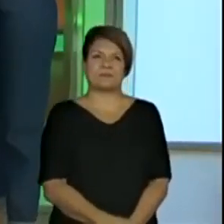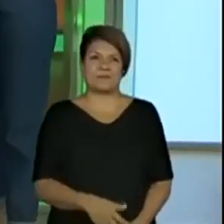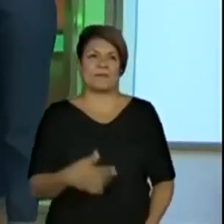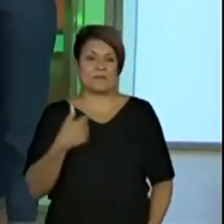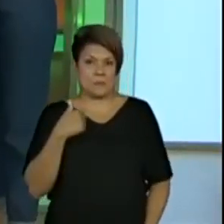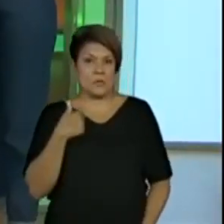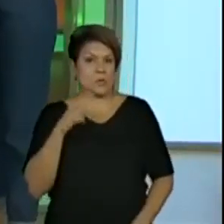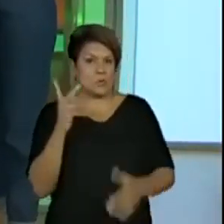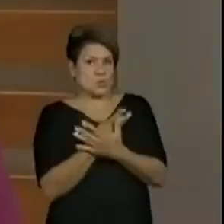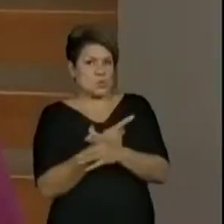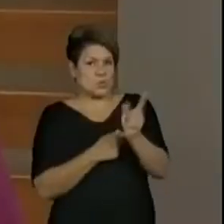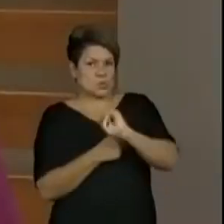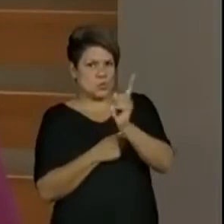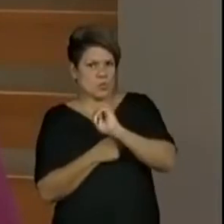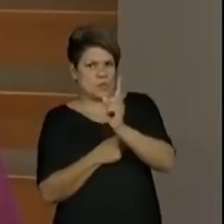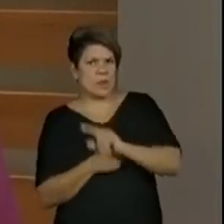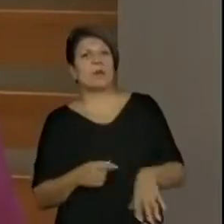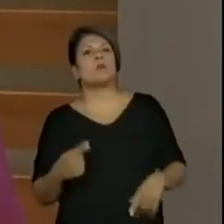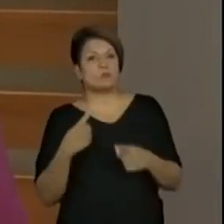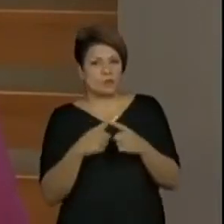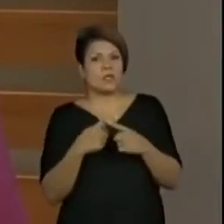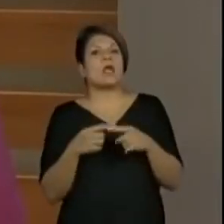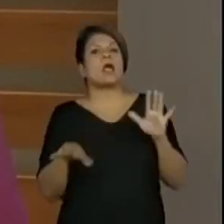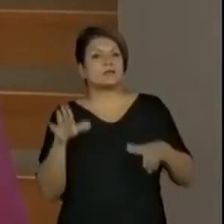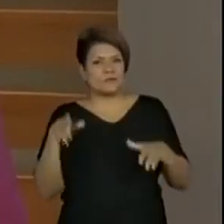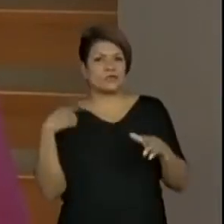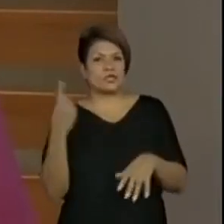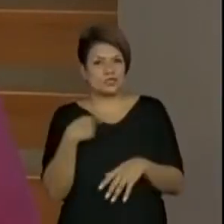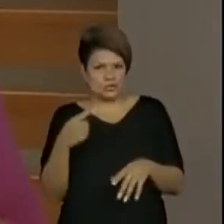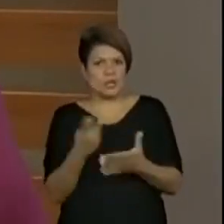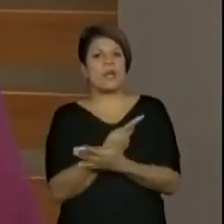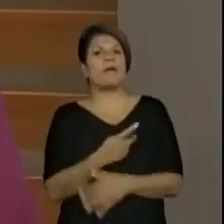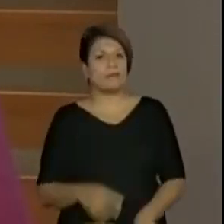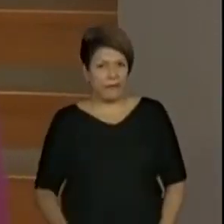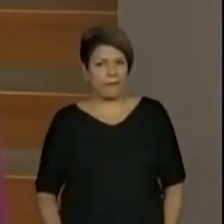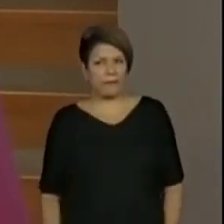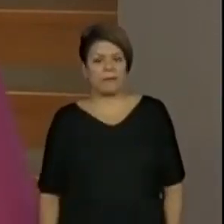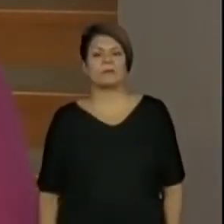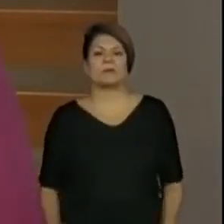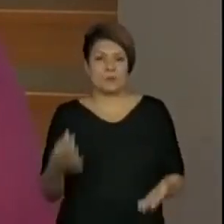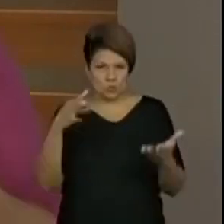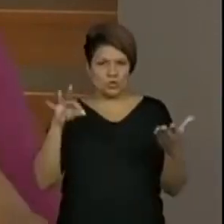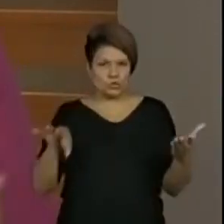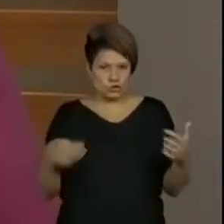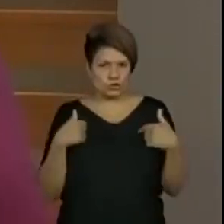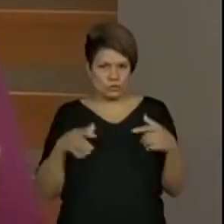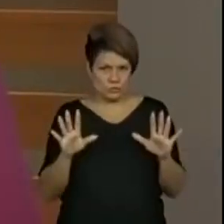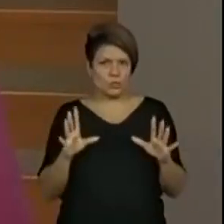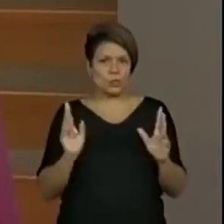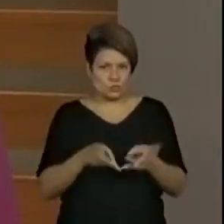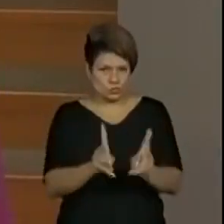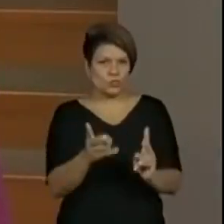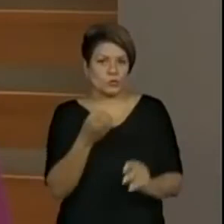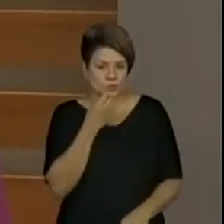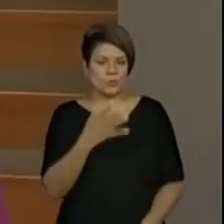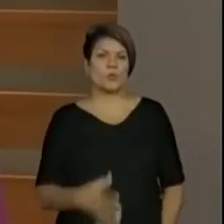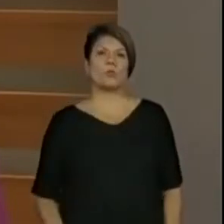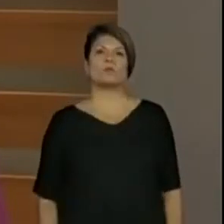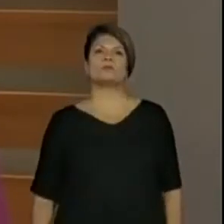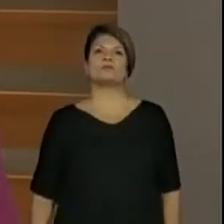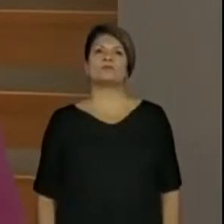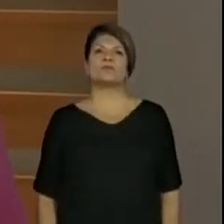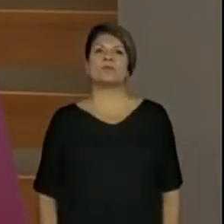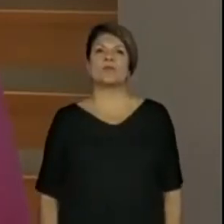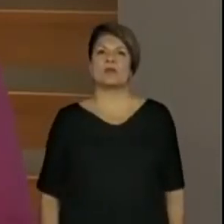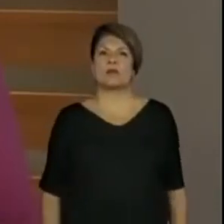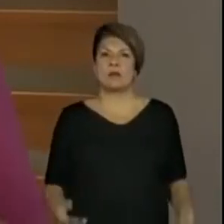para eu não errar, porque a gente aqui também erra. Vocês aí ficam aí sempre corrigindo a gente e é muito bom. Continue, tá? Continue aí trazendo as suas